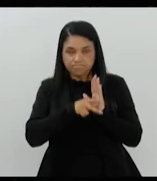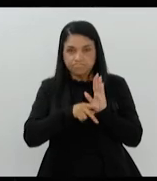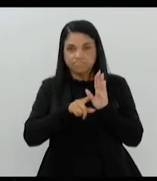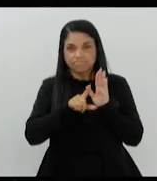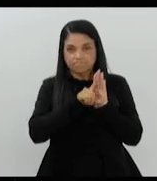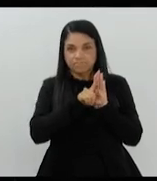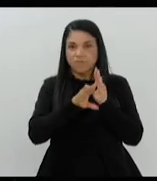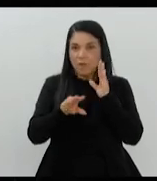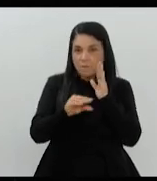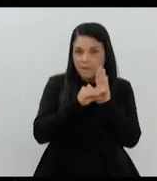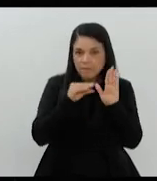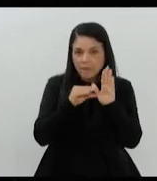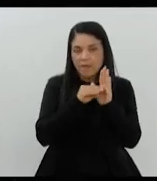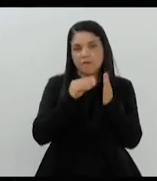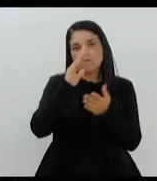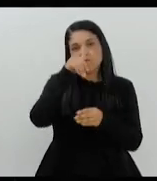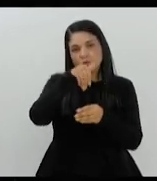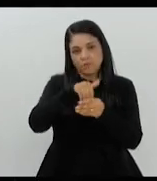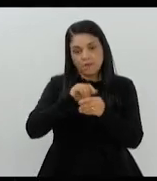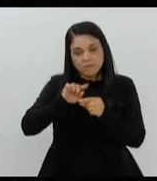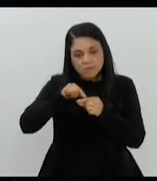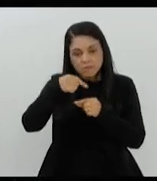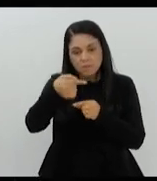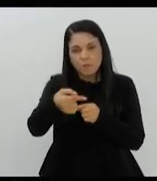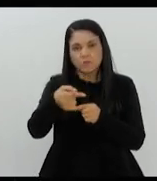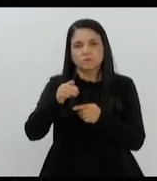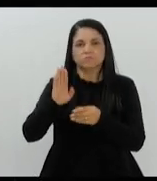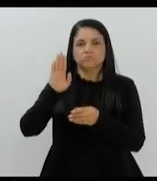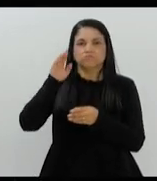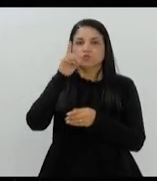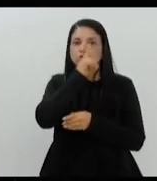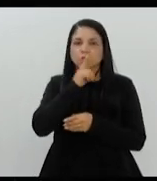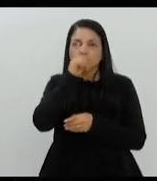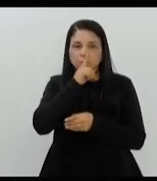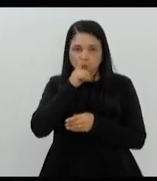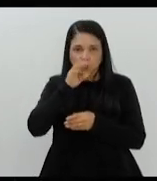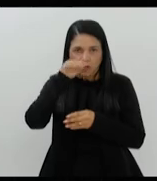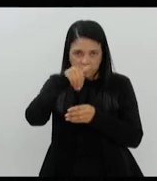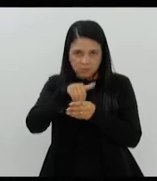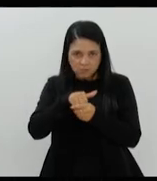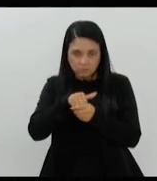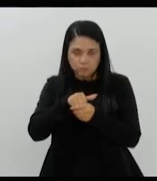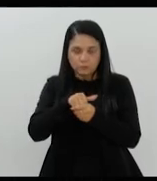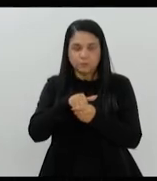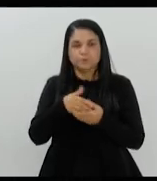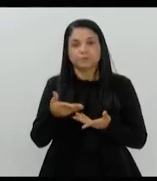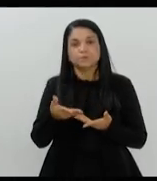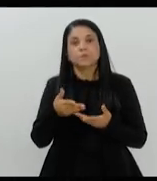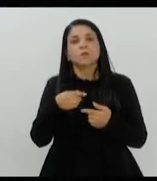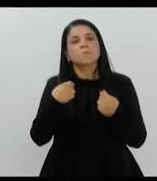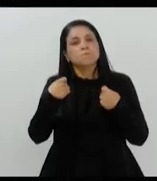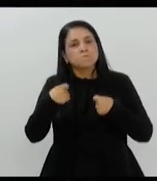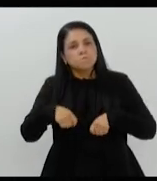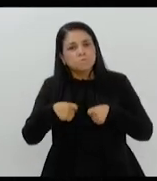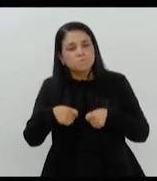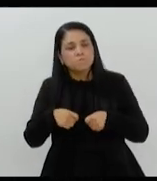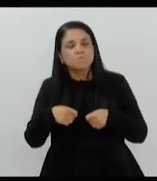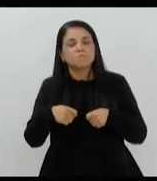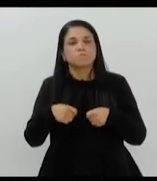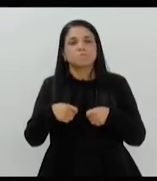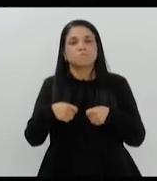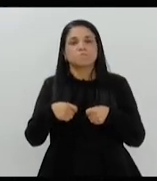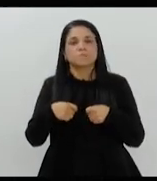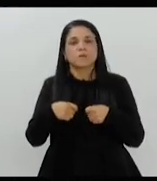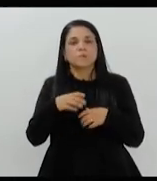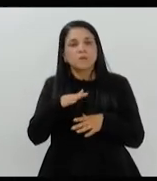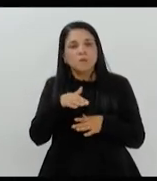votar logo após as eleições, não sei de primeiro ou de segundo turno, para que a gente possa minorar